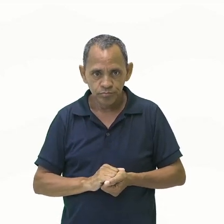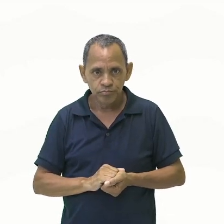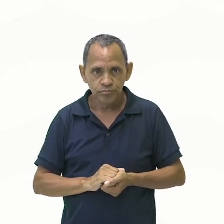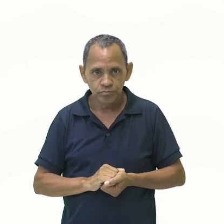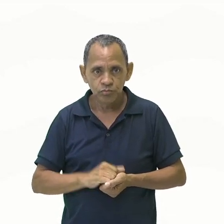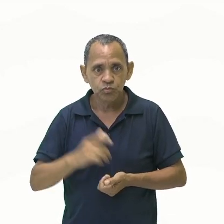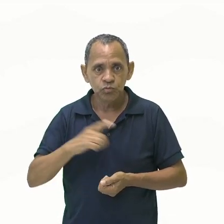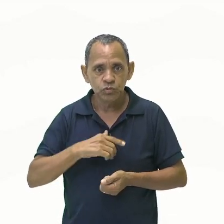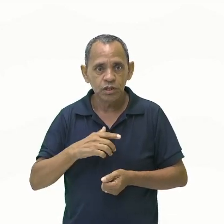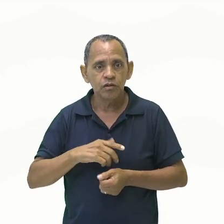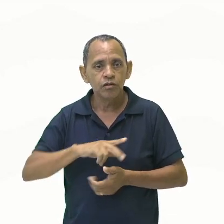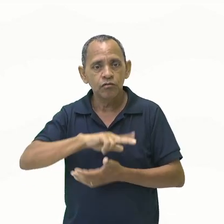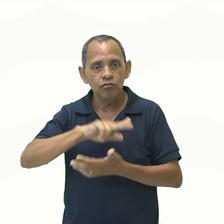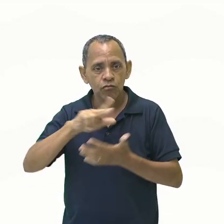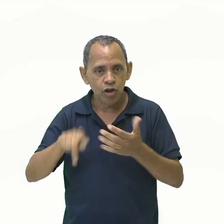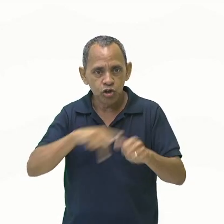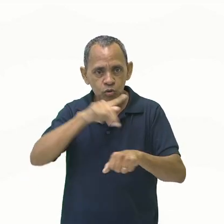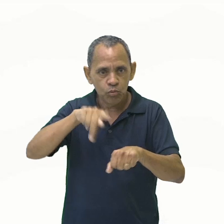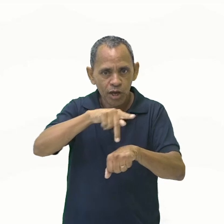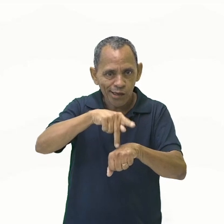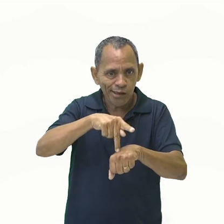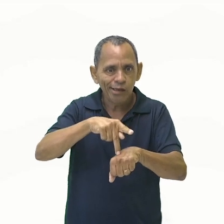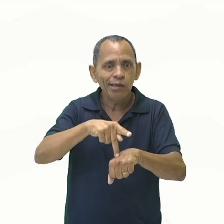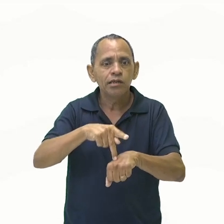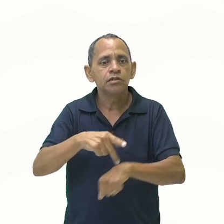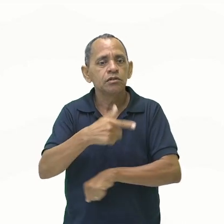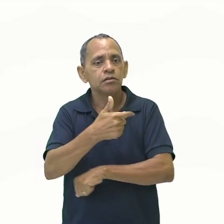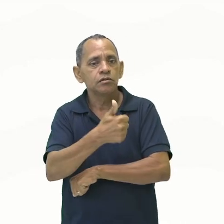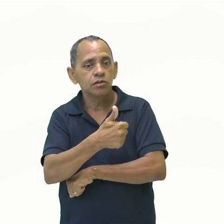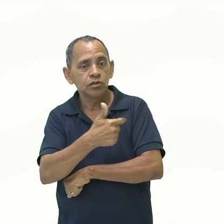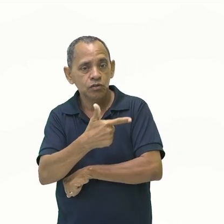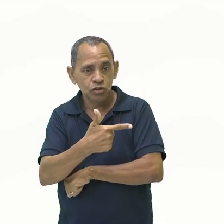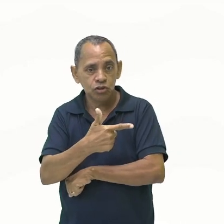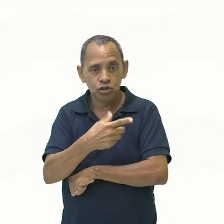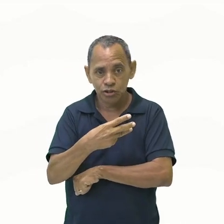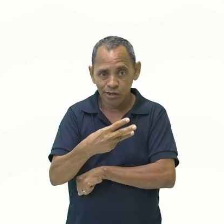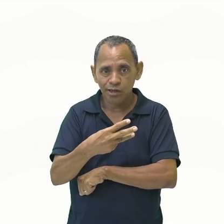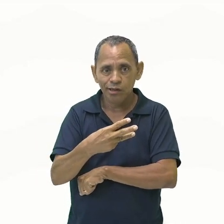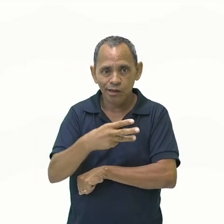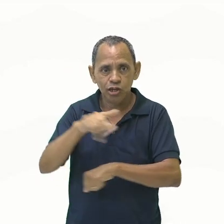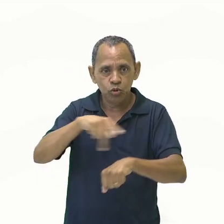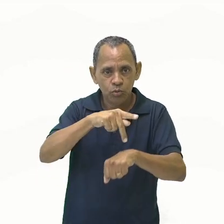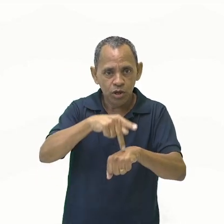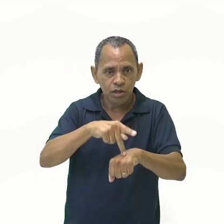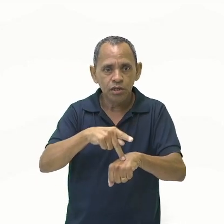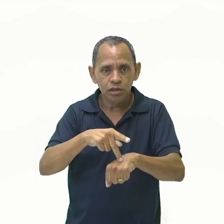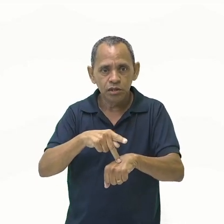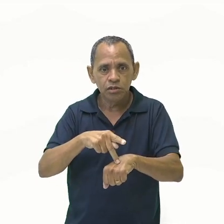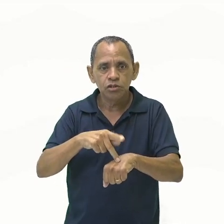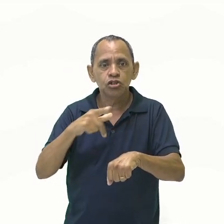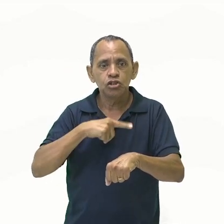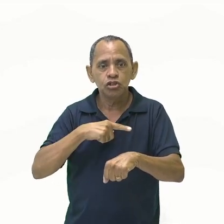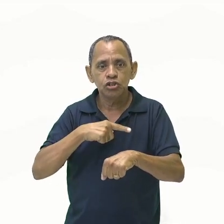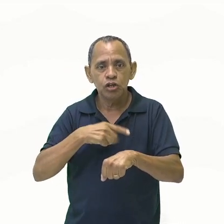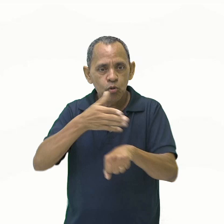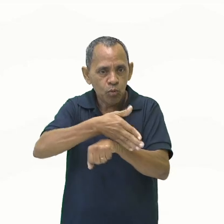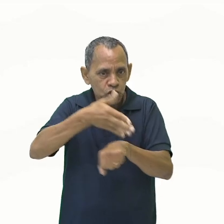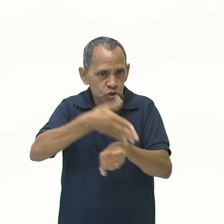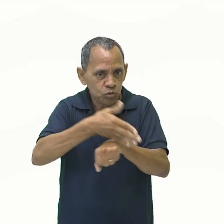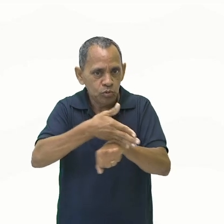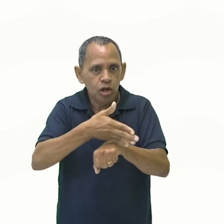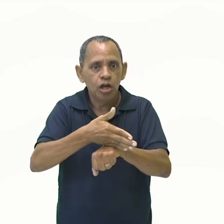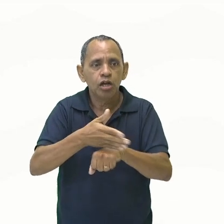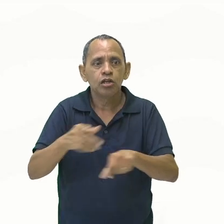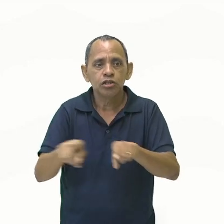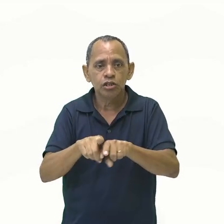reuniu 193 países, certo? Membros da ONU ali, e contou com a maior cobertura midiática,